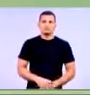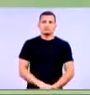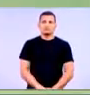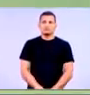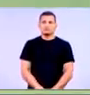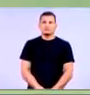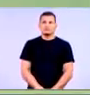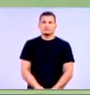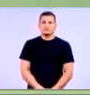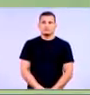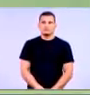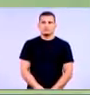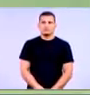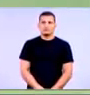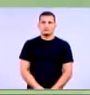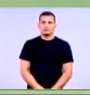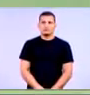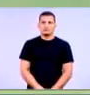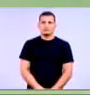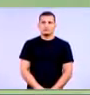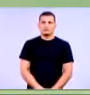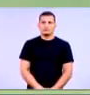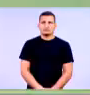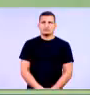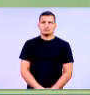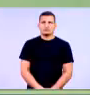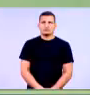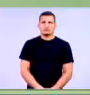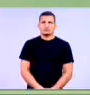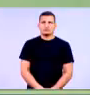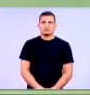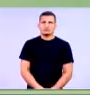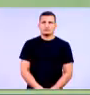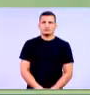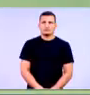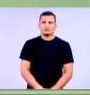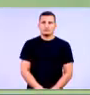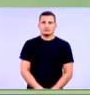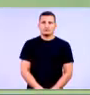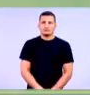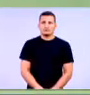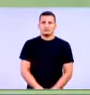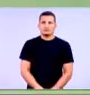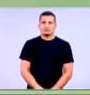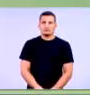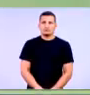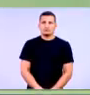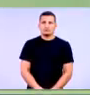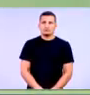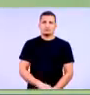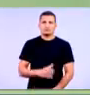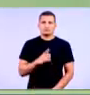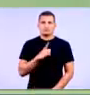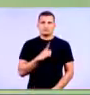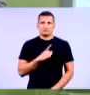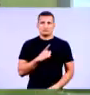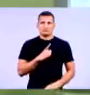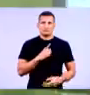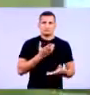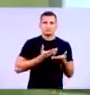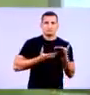Esse daqui, e esse daqui, e esse daqui. Então, nós vimos que tem uma